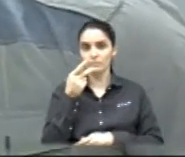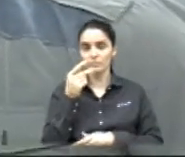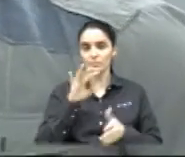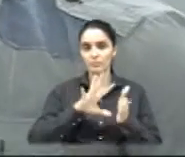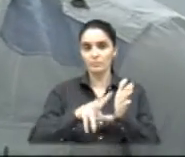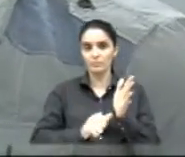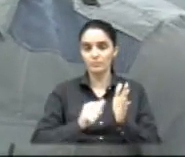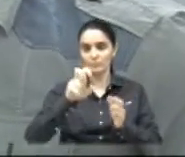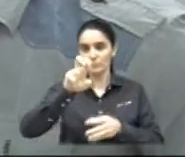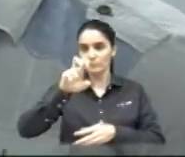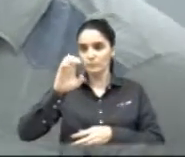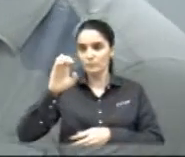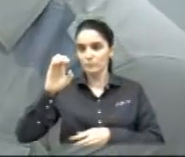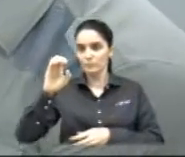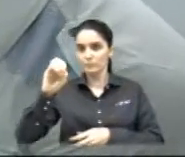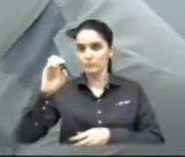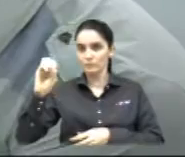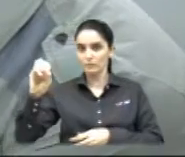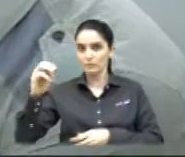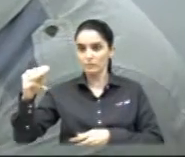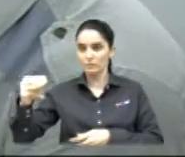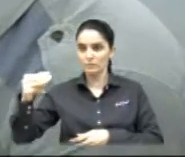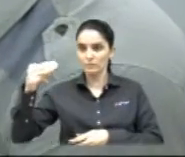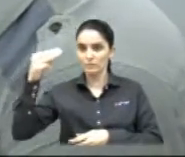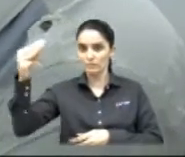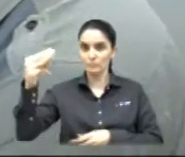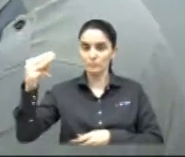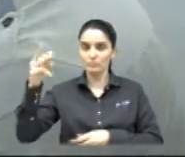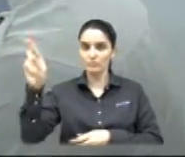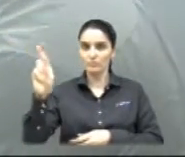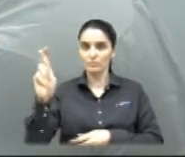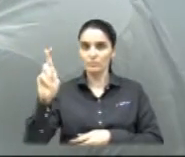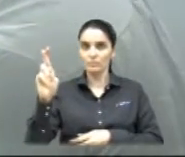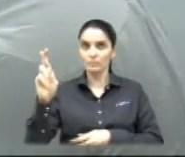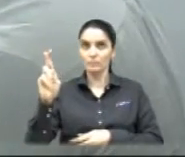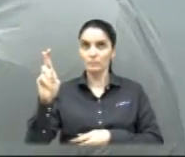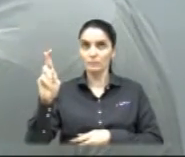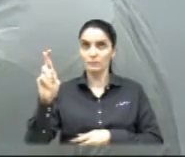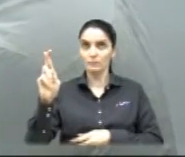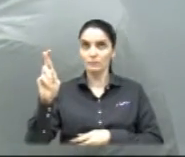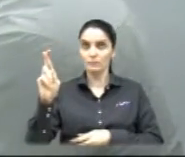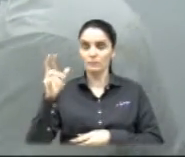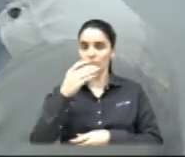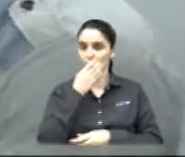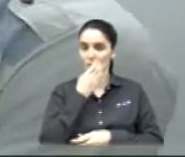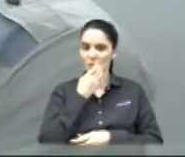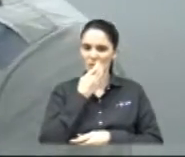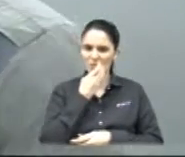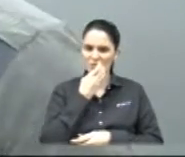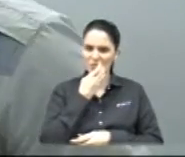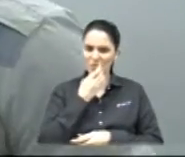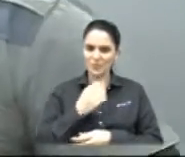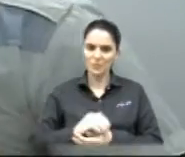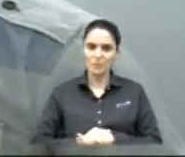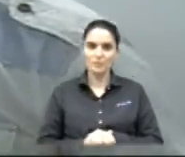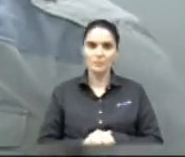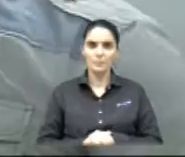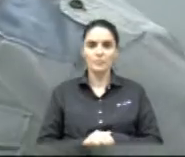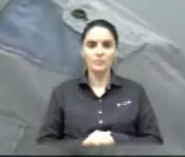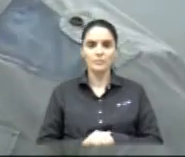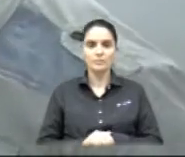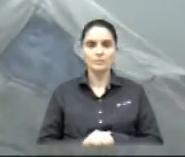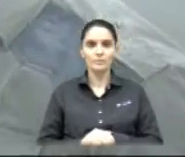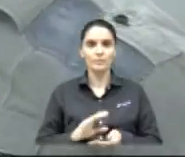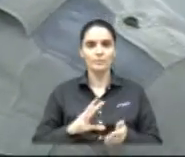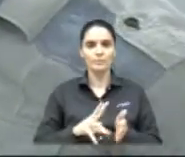de reais, lavou este dinheiro na Félix Plantas. Silêncio, por favor, senhora. E comprou imóveis em